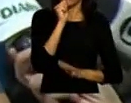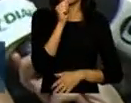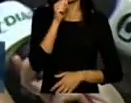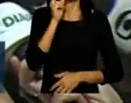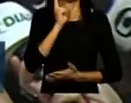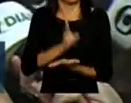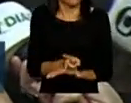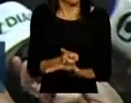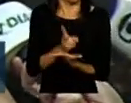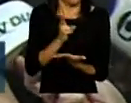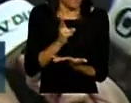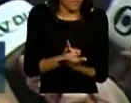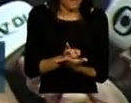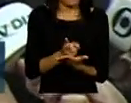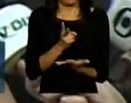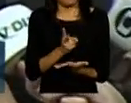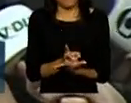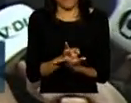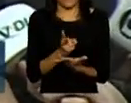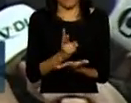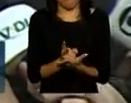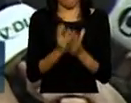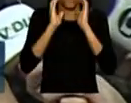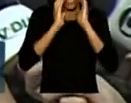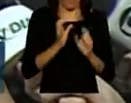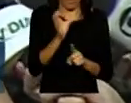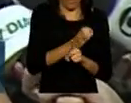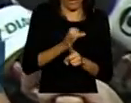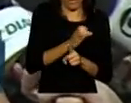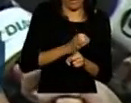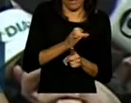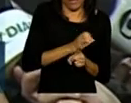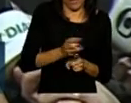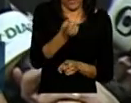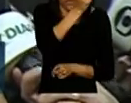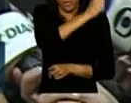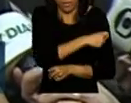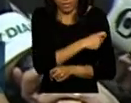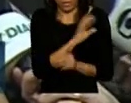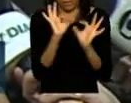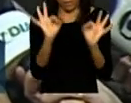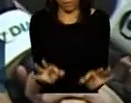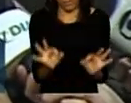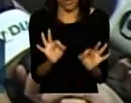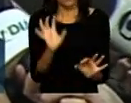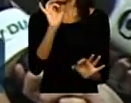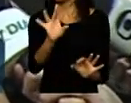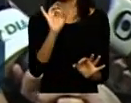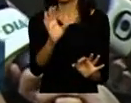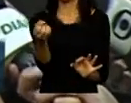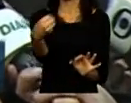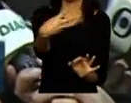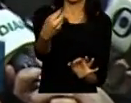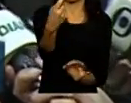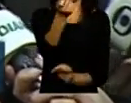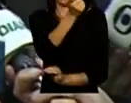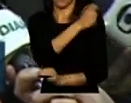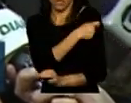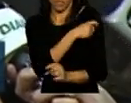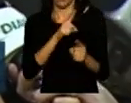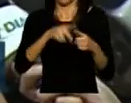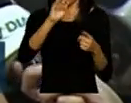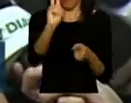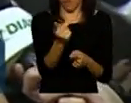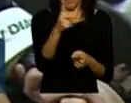sempre manter o calendário vacinal das suas crianças em dia é não só as vacinas novas como vai ser